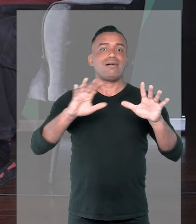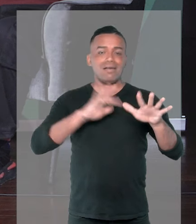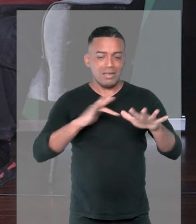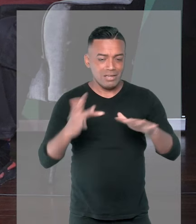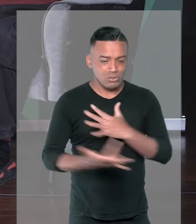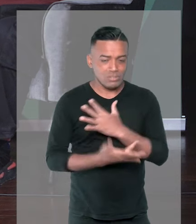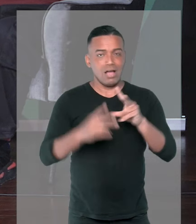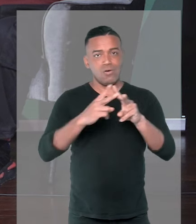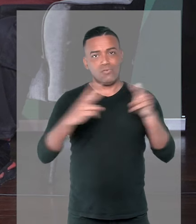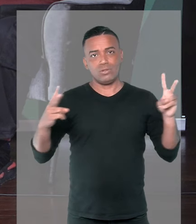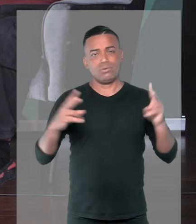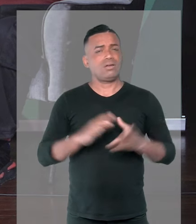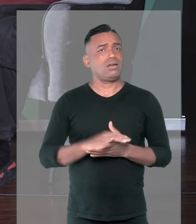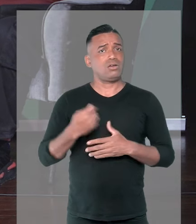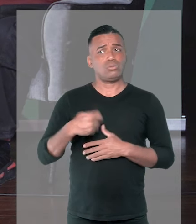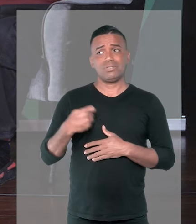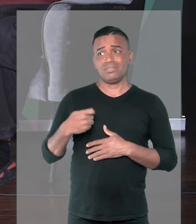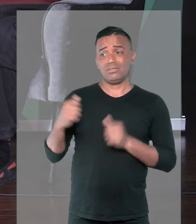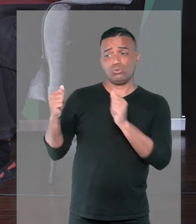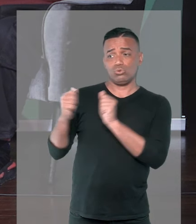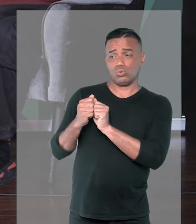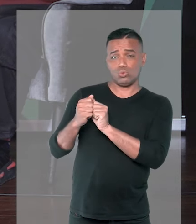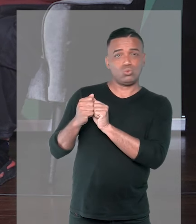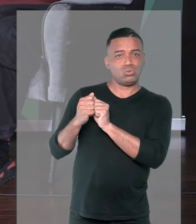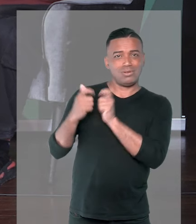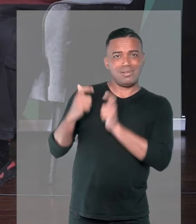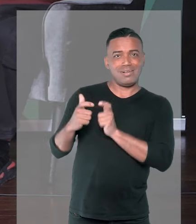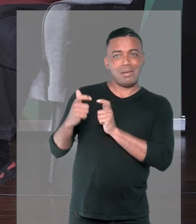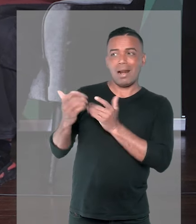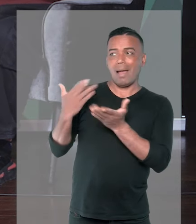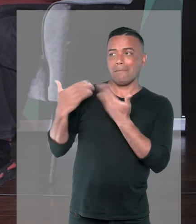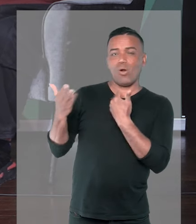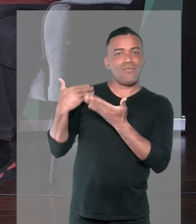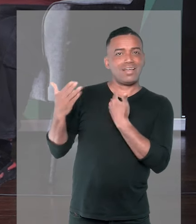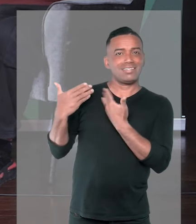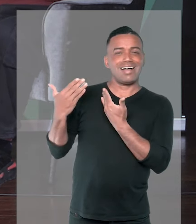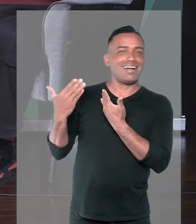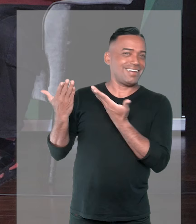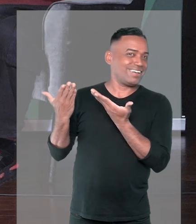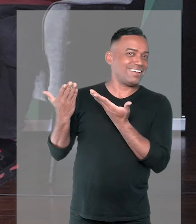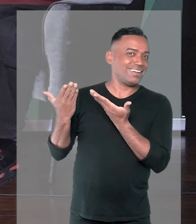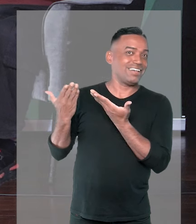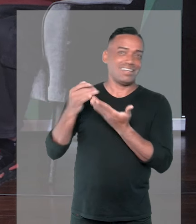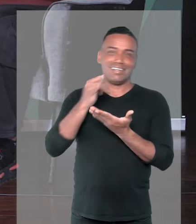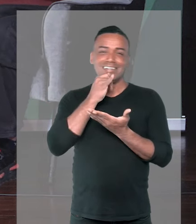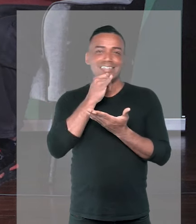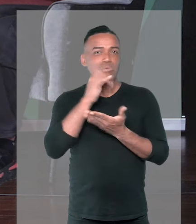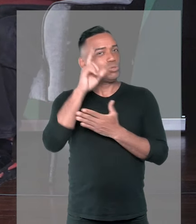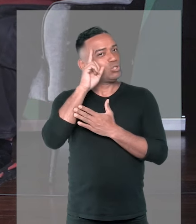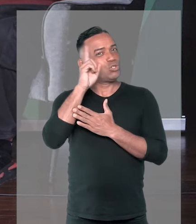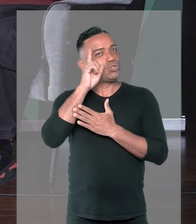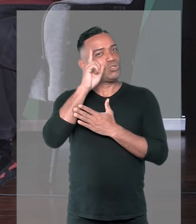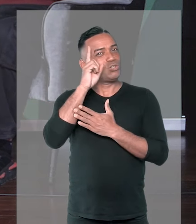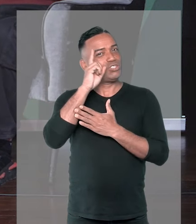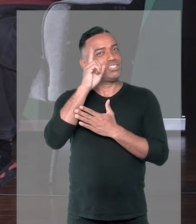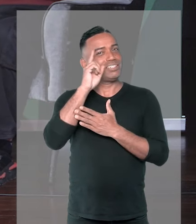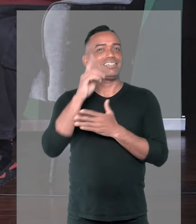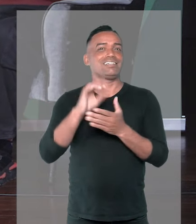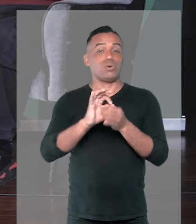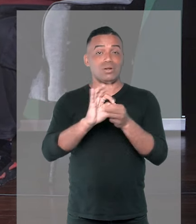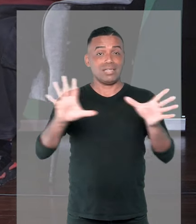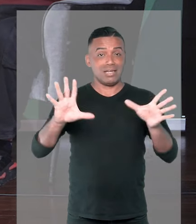eu não preciso estar com você no mesmo lugar pra gente se falar todo dia como a gente se fala lá no no Literatura e